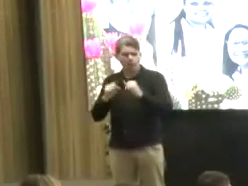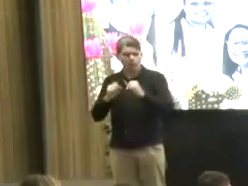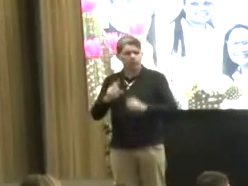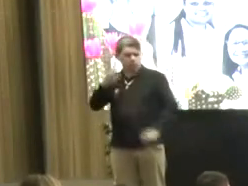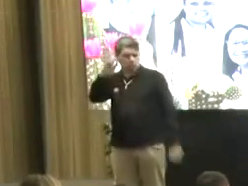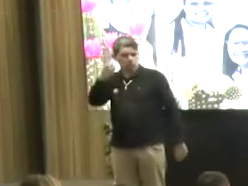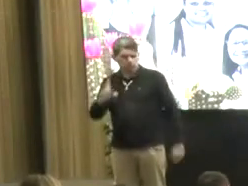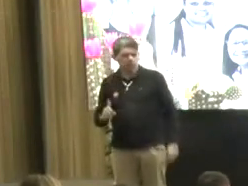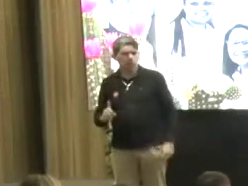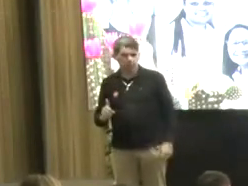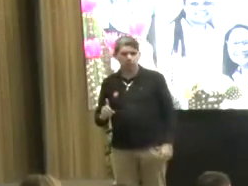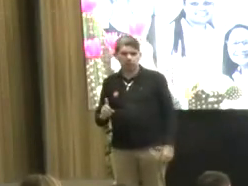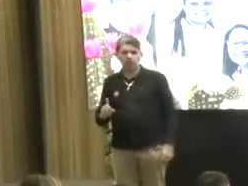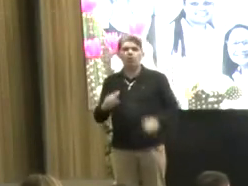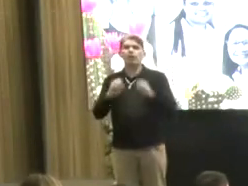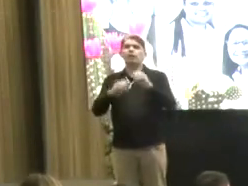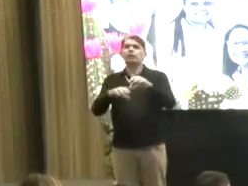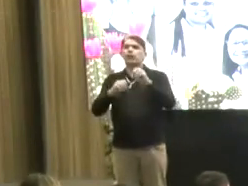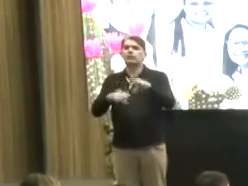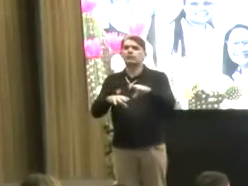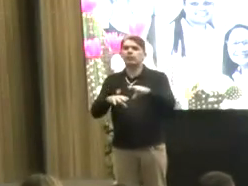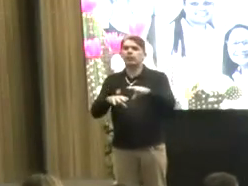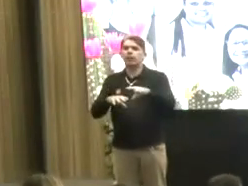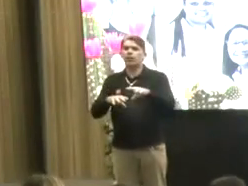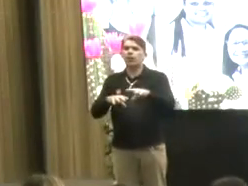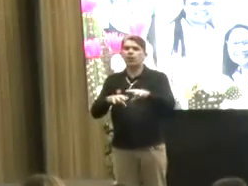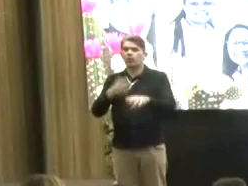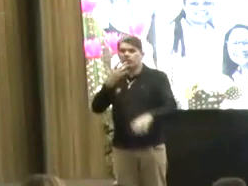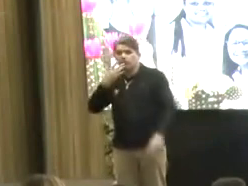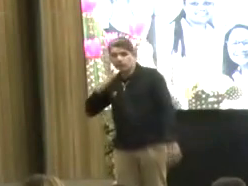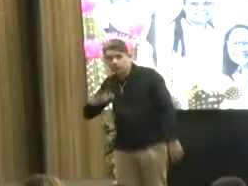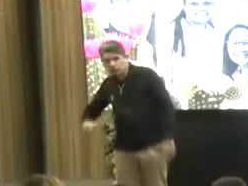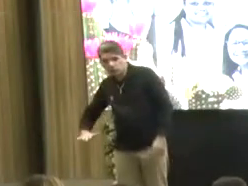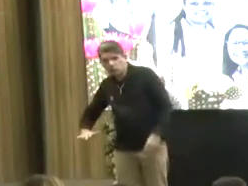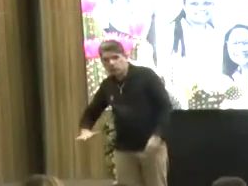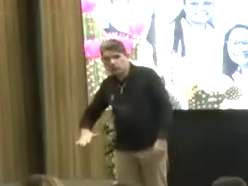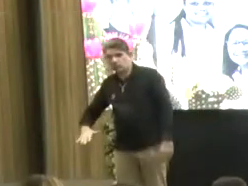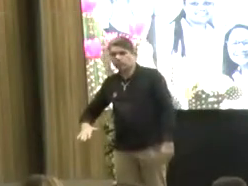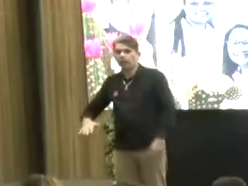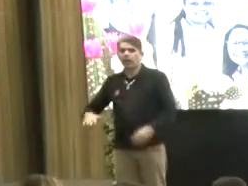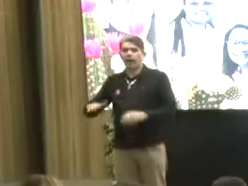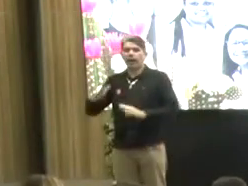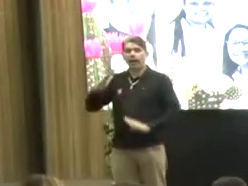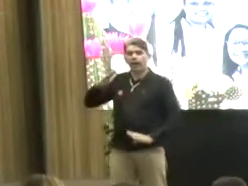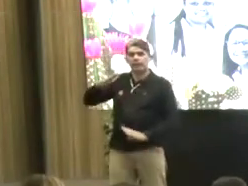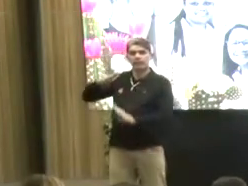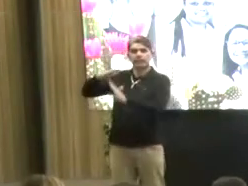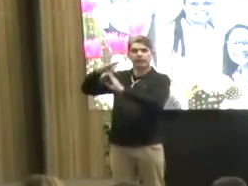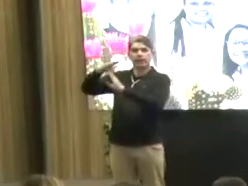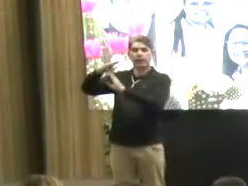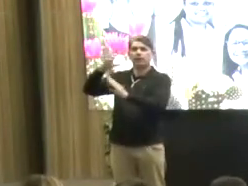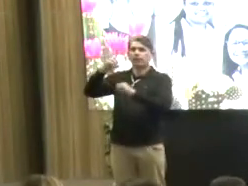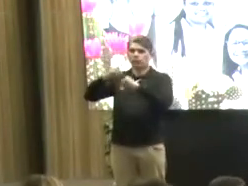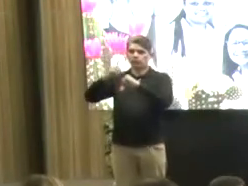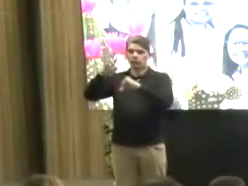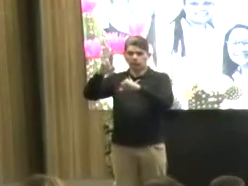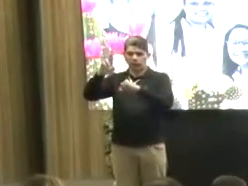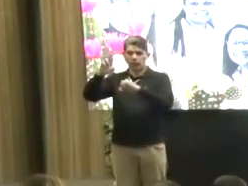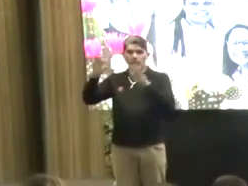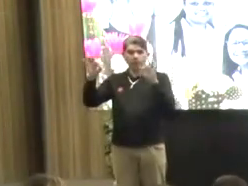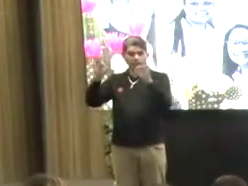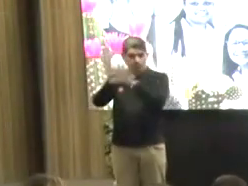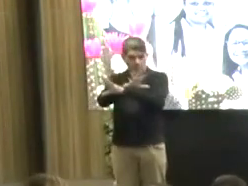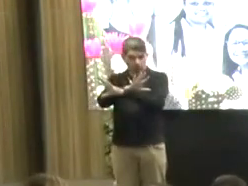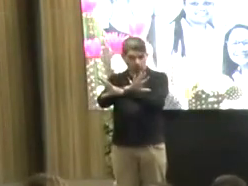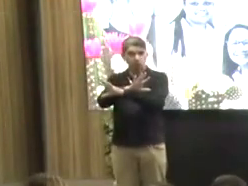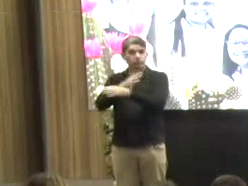direito da educação infantil ao doutorado, que é onde termina essa jornada, trajetória de formação